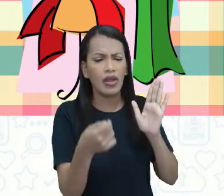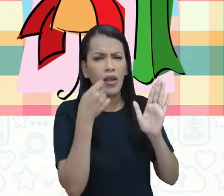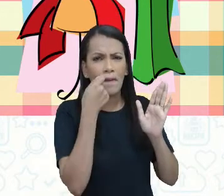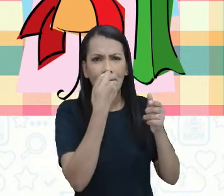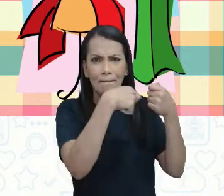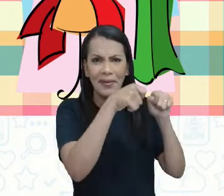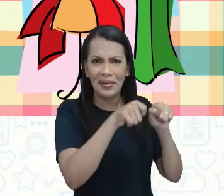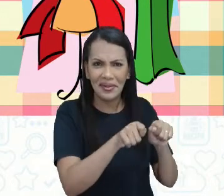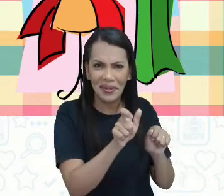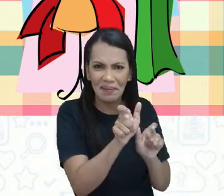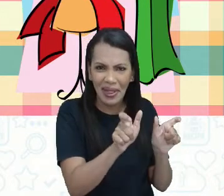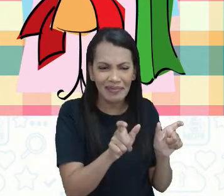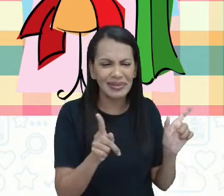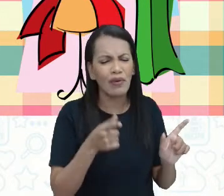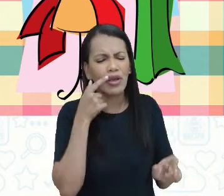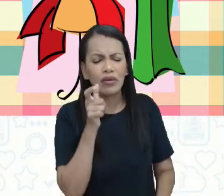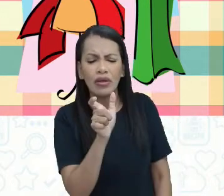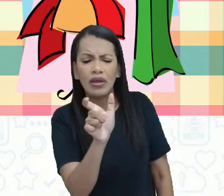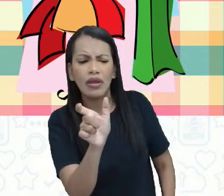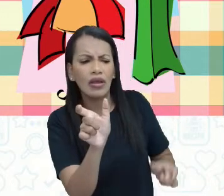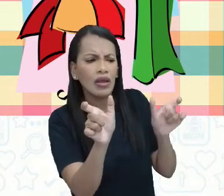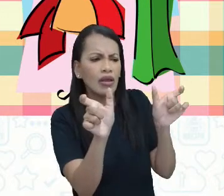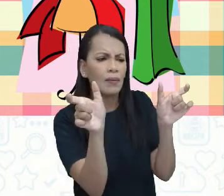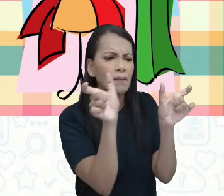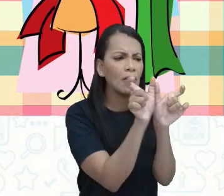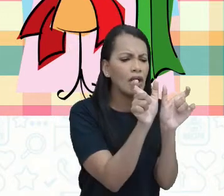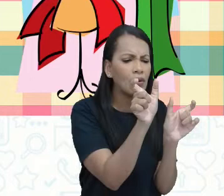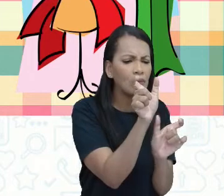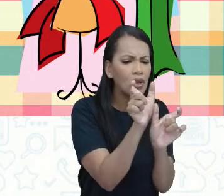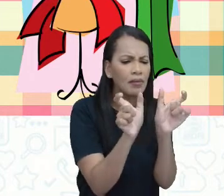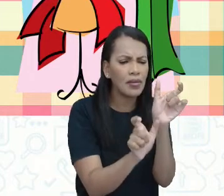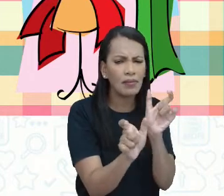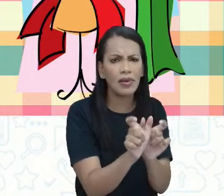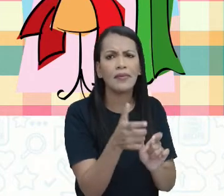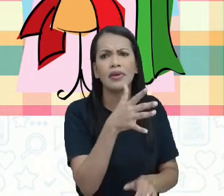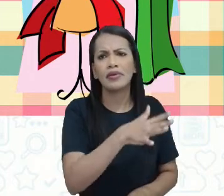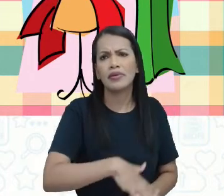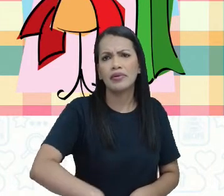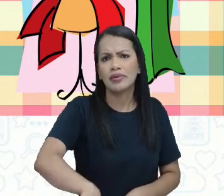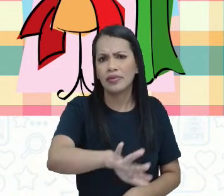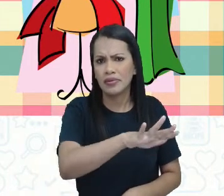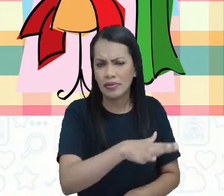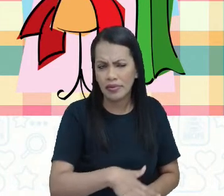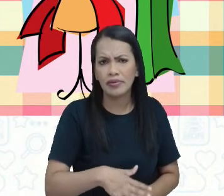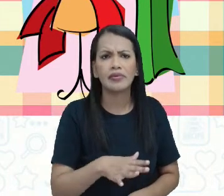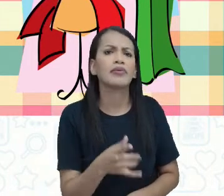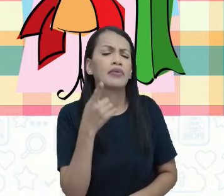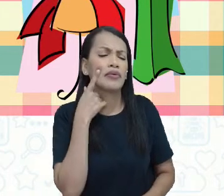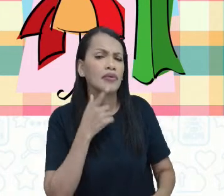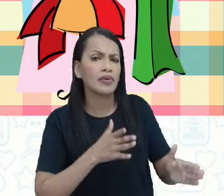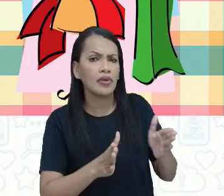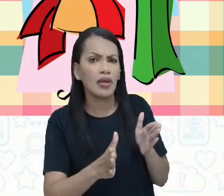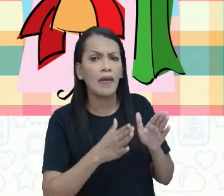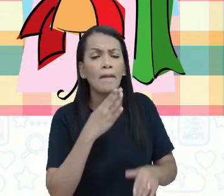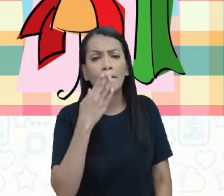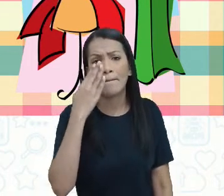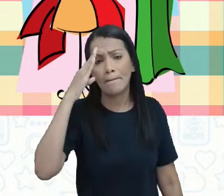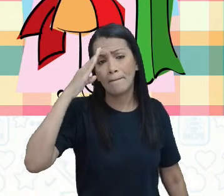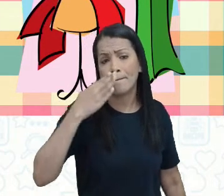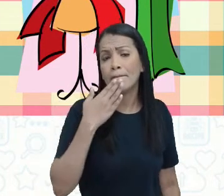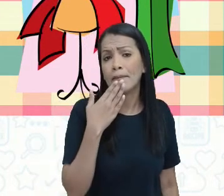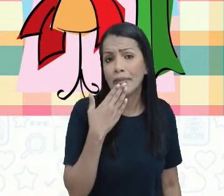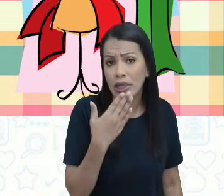implica ideias, fatos, personagens, tempo, espaço, cronologia, prioridades narrativas